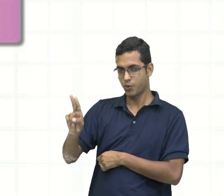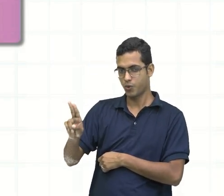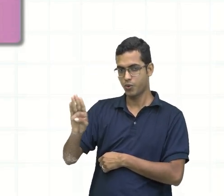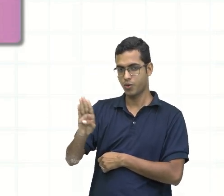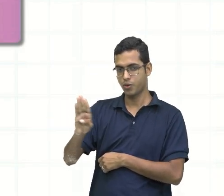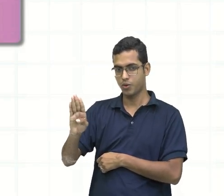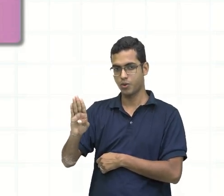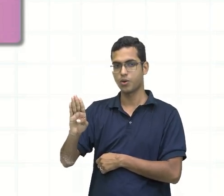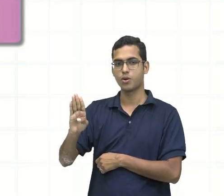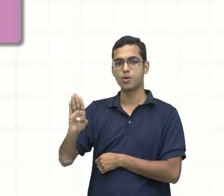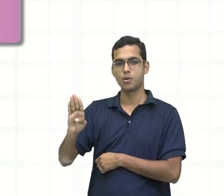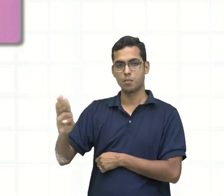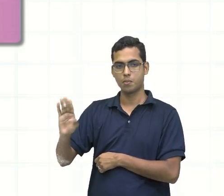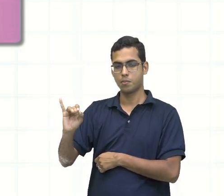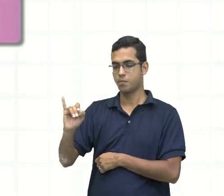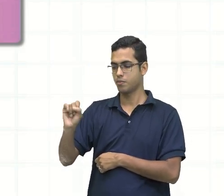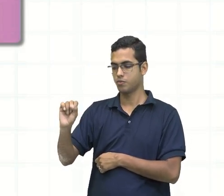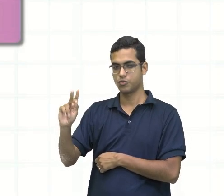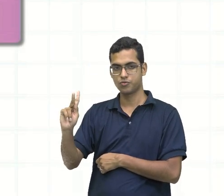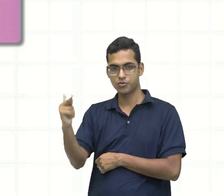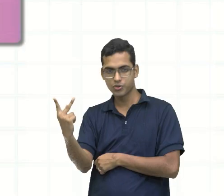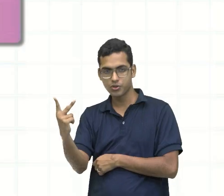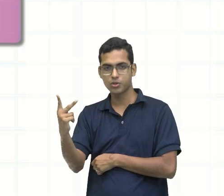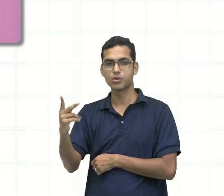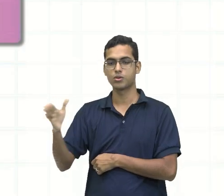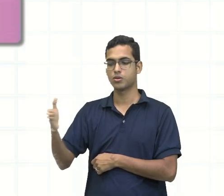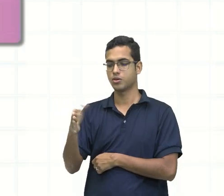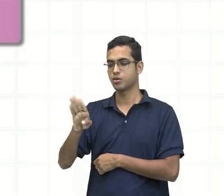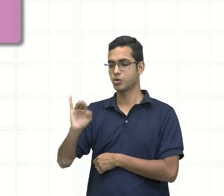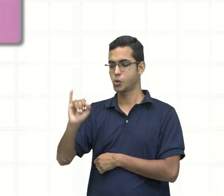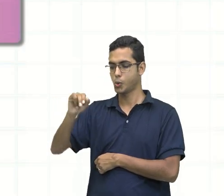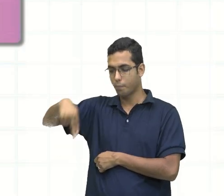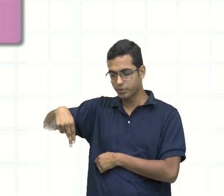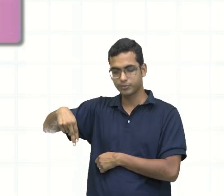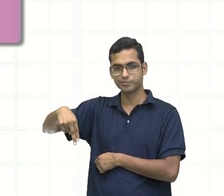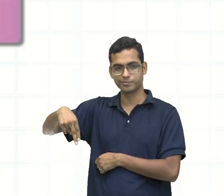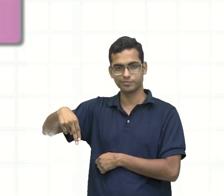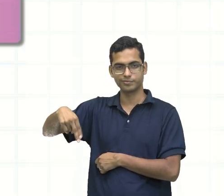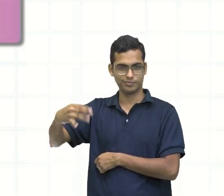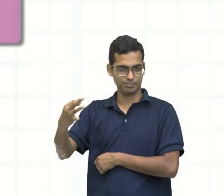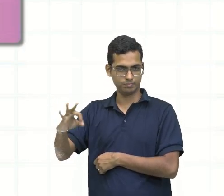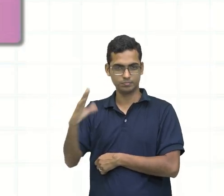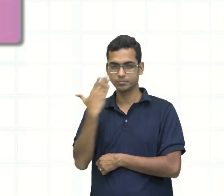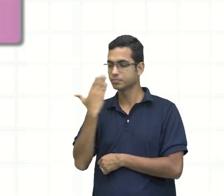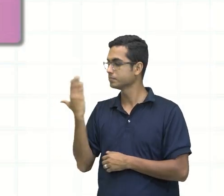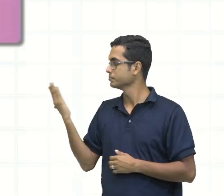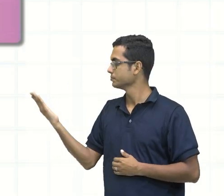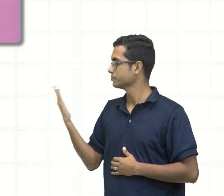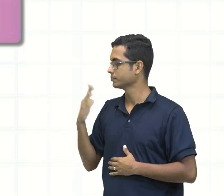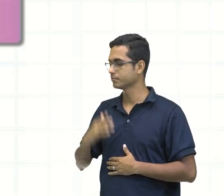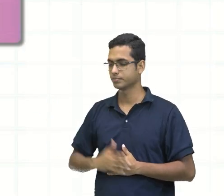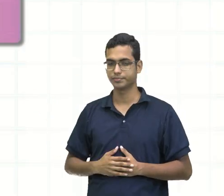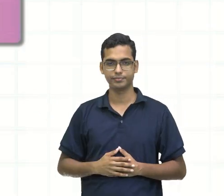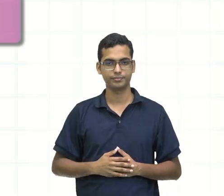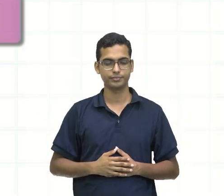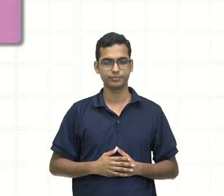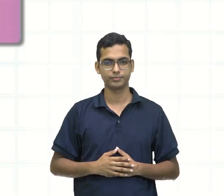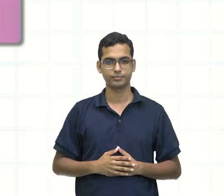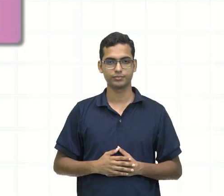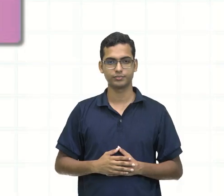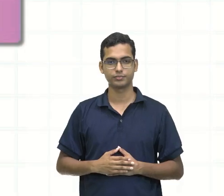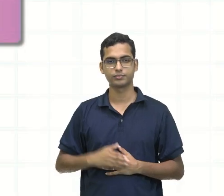lixo, né? A lata de lixo é chamada de rubbish bin, lá na Inglaterra, lá na região da